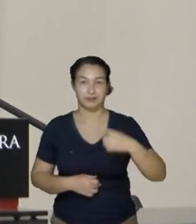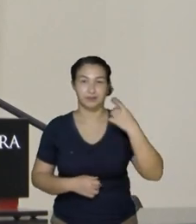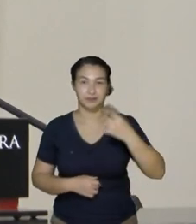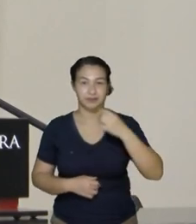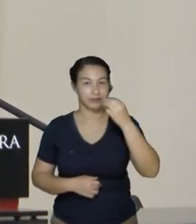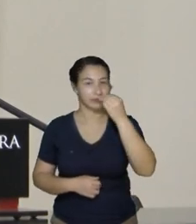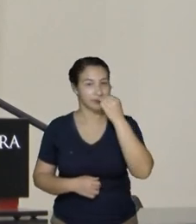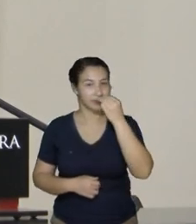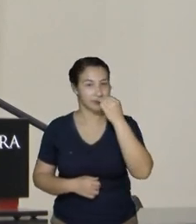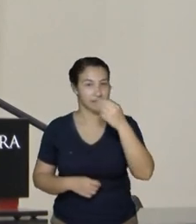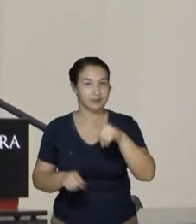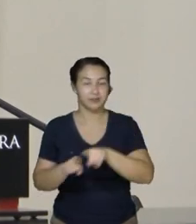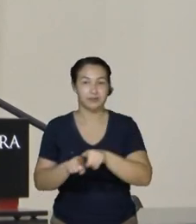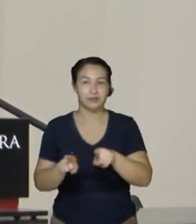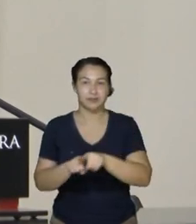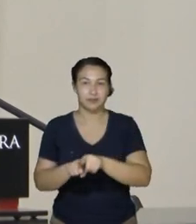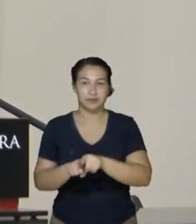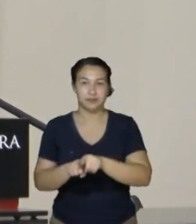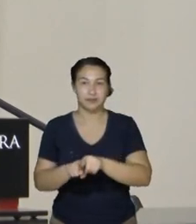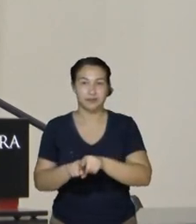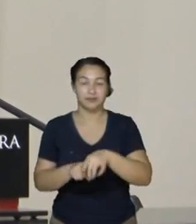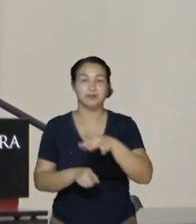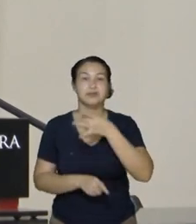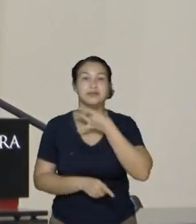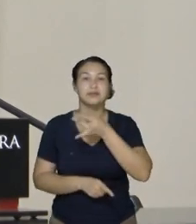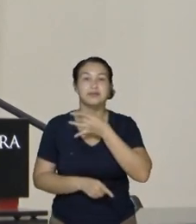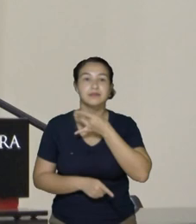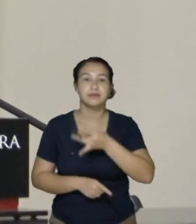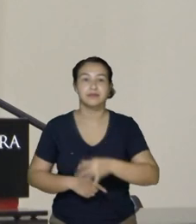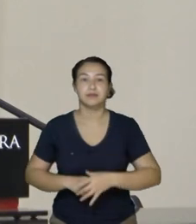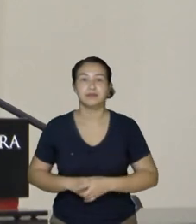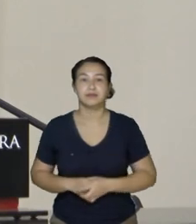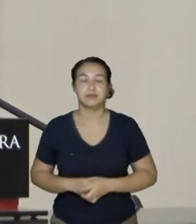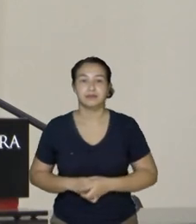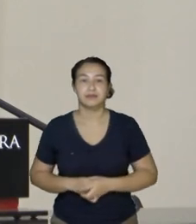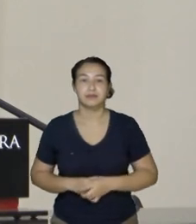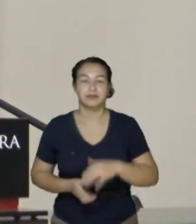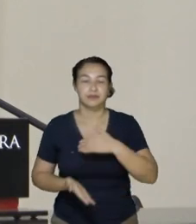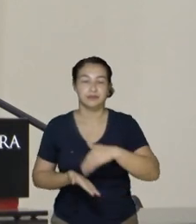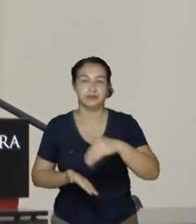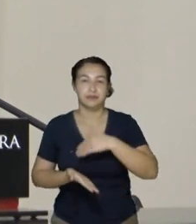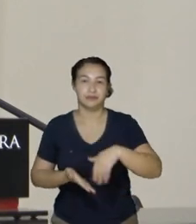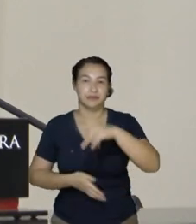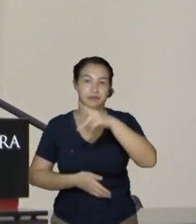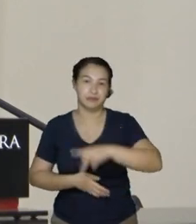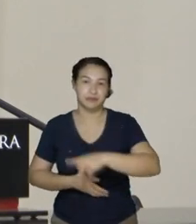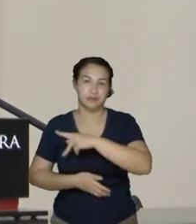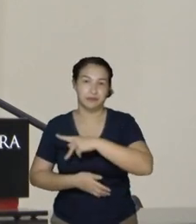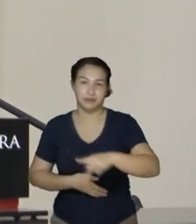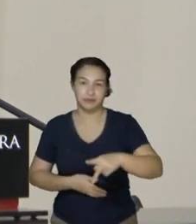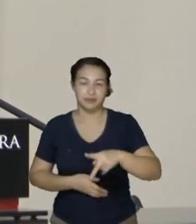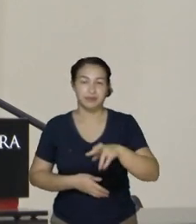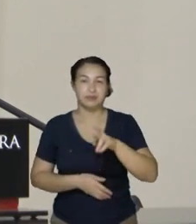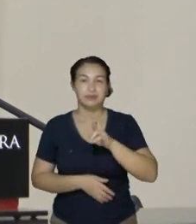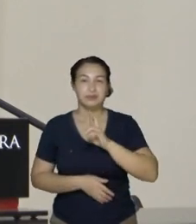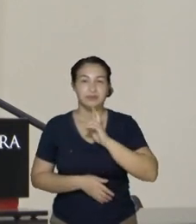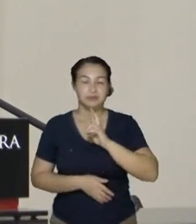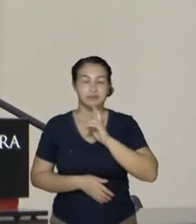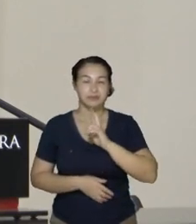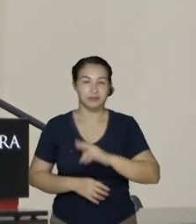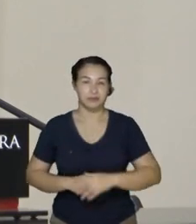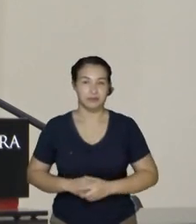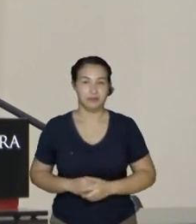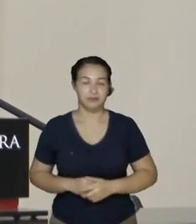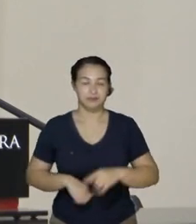Moacir Sopelsa e Maurício Scudelark. Secretarias, deputado Padre Pedro e Rodrigo Binotto.